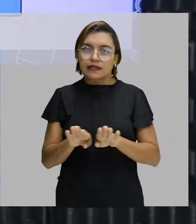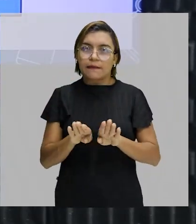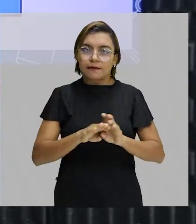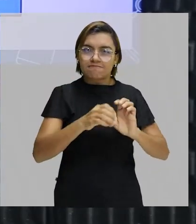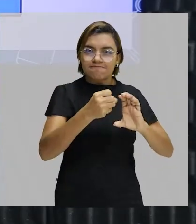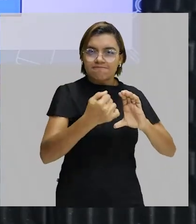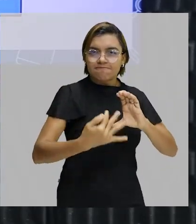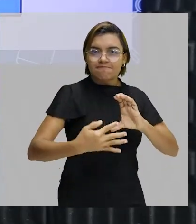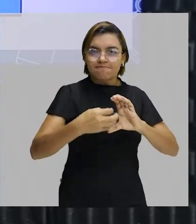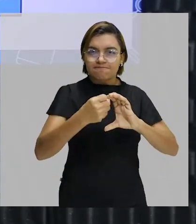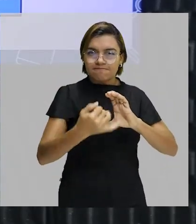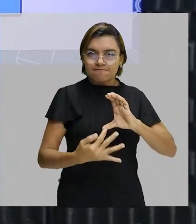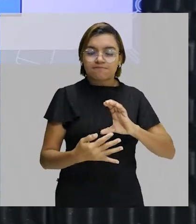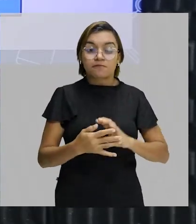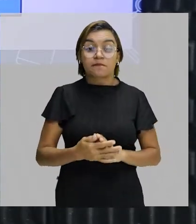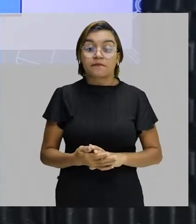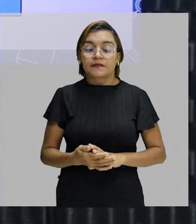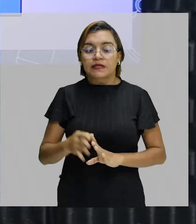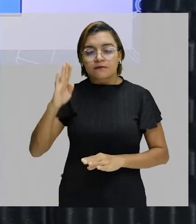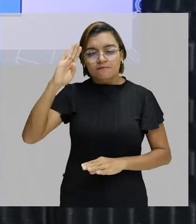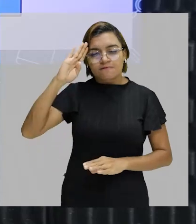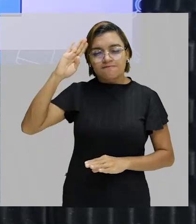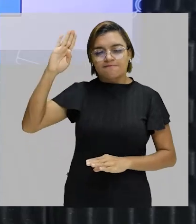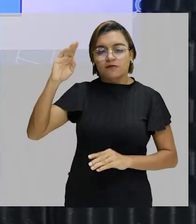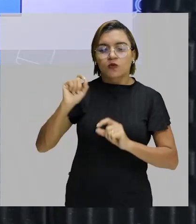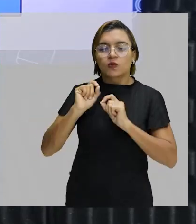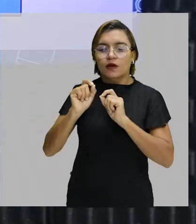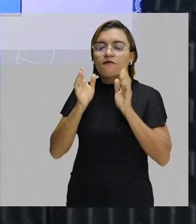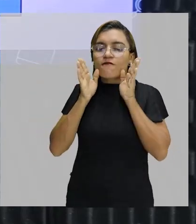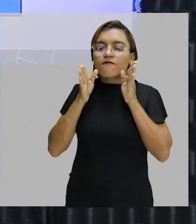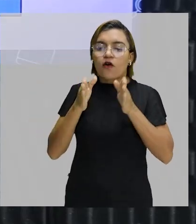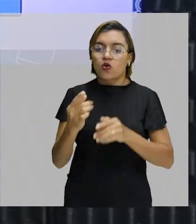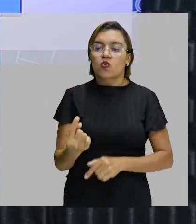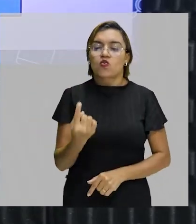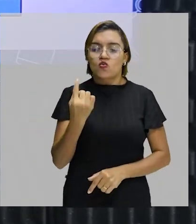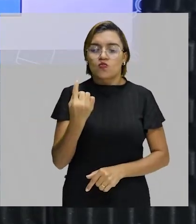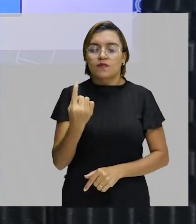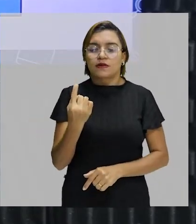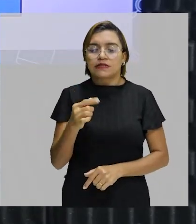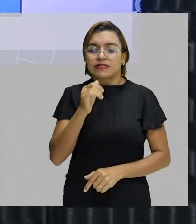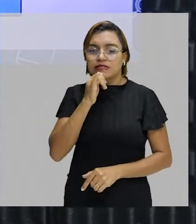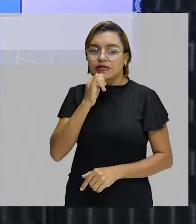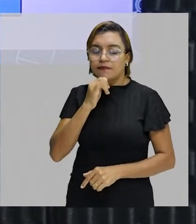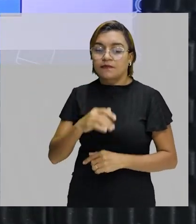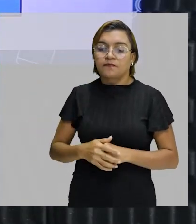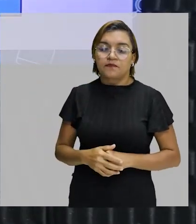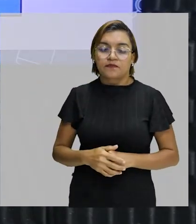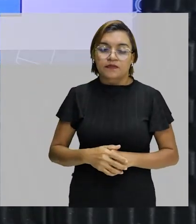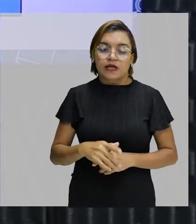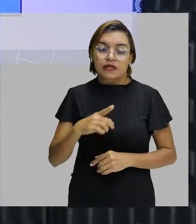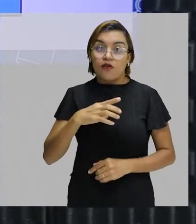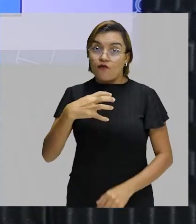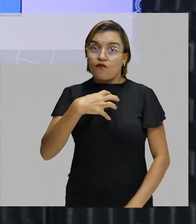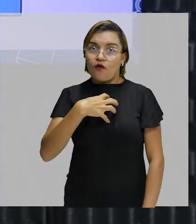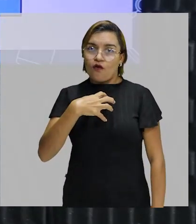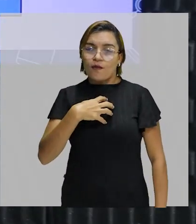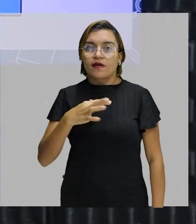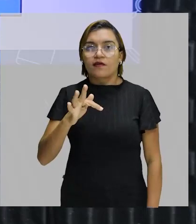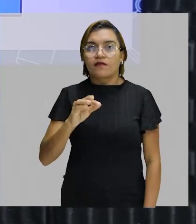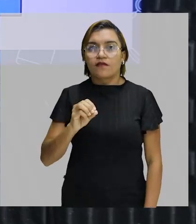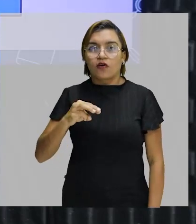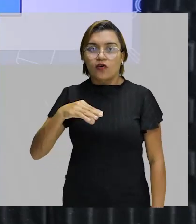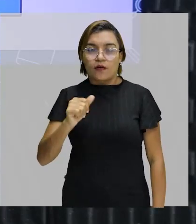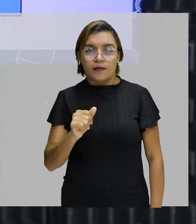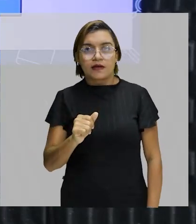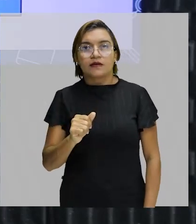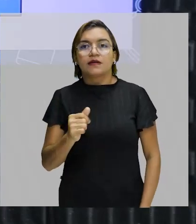das danças. Vou enfatizar em uma apenas. A dança ela se classifica de acordo com a forma, que eu já falei para